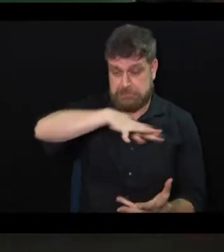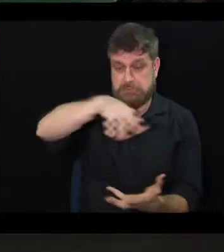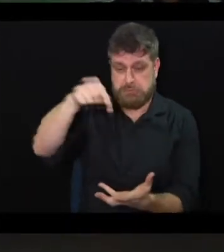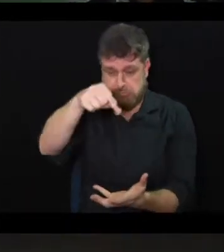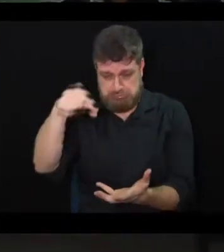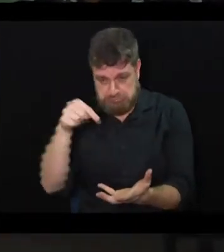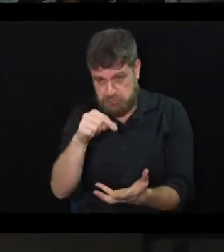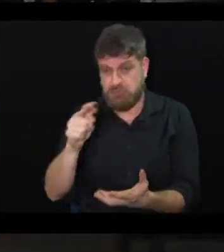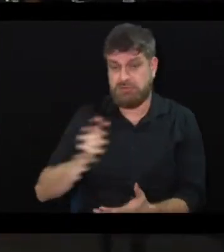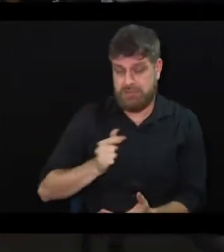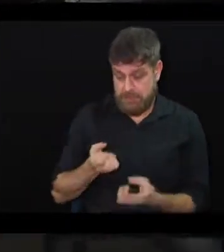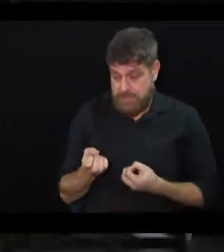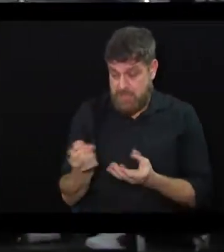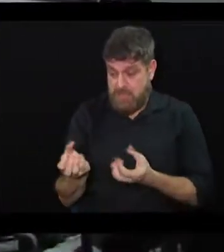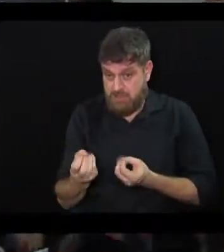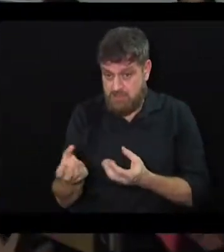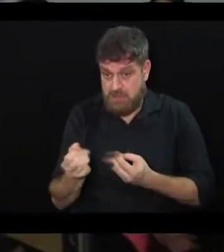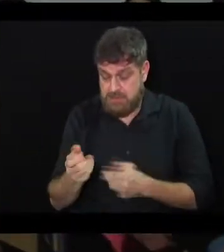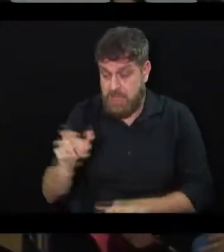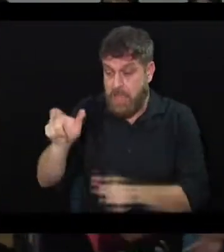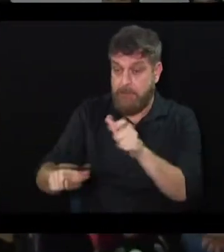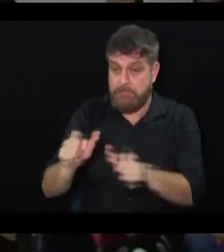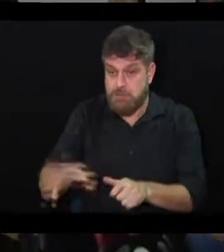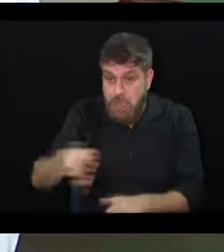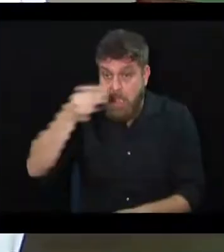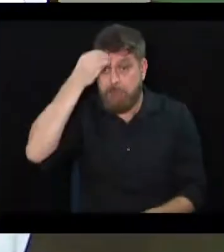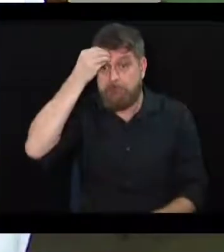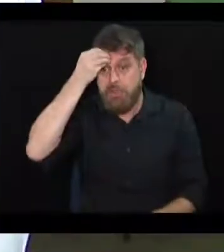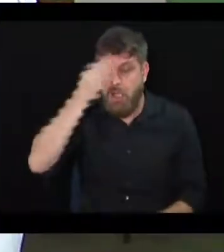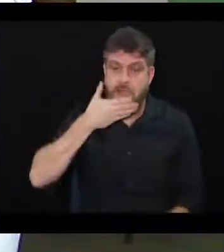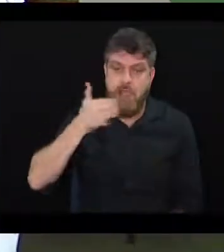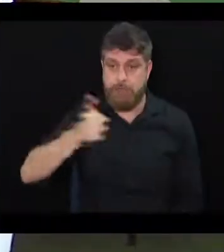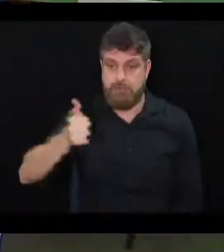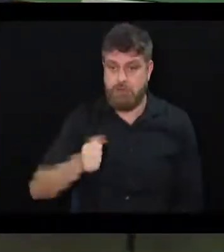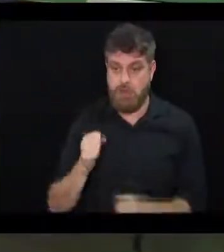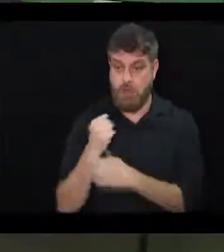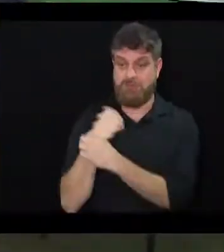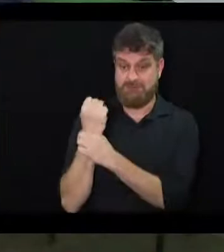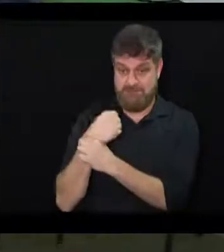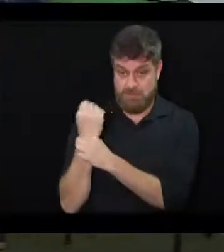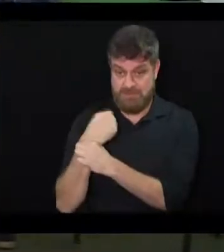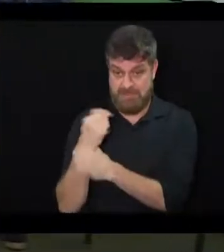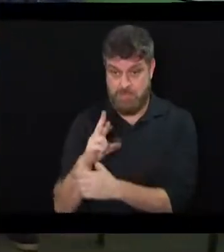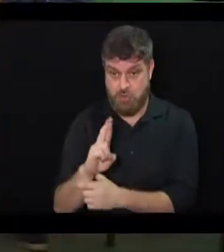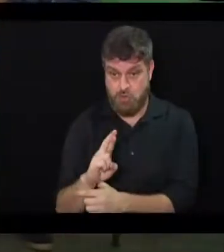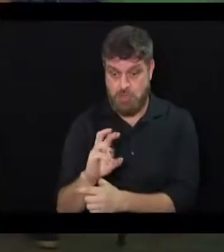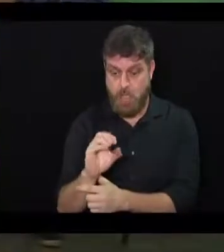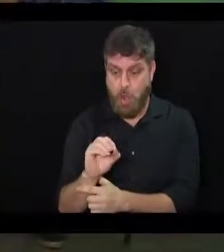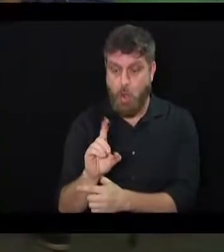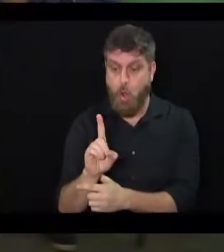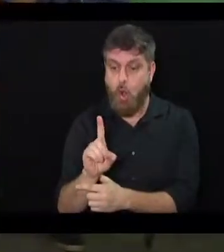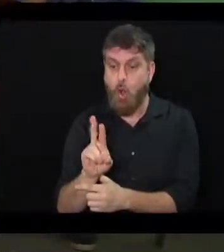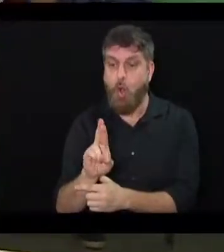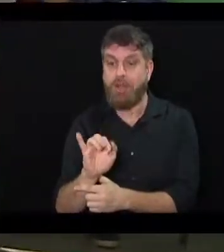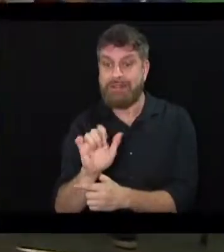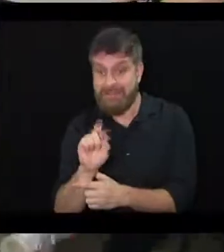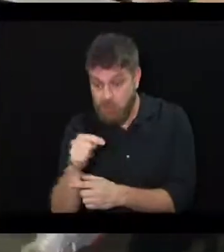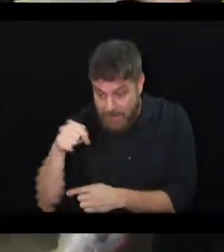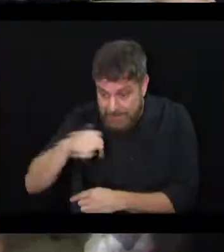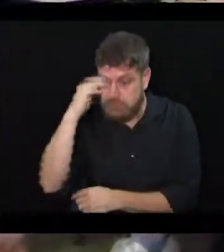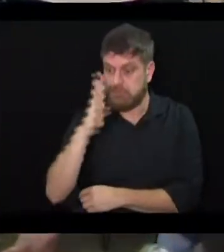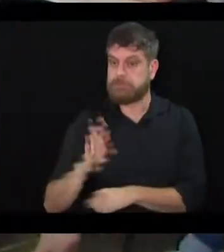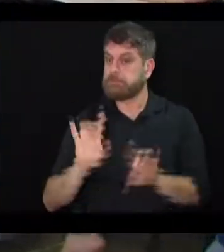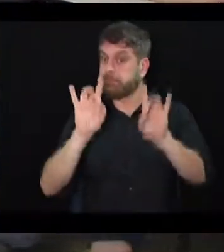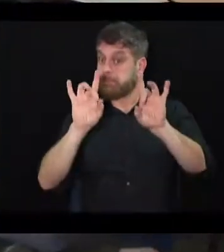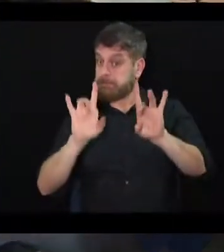mais informações estiverem disponíveis aos jovens, melhor. O fisioterapeuta Rodrigo Andrade, especialista no assunto no Brasil,